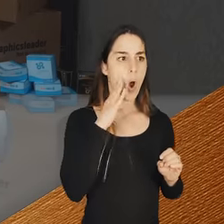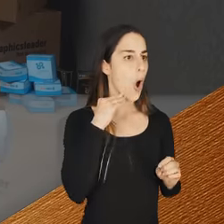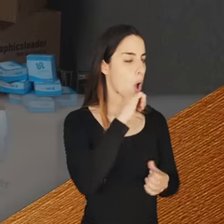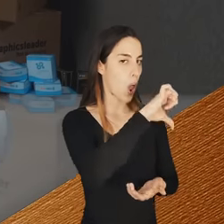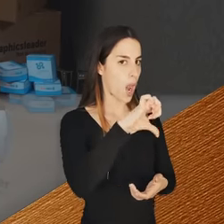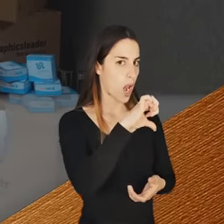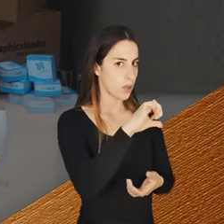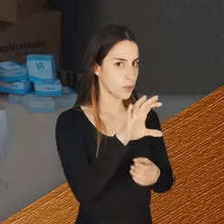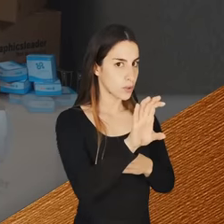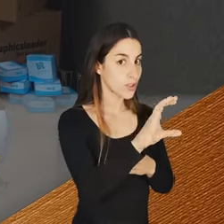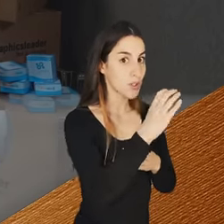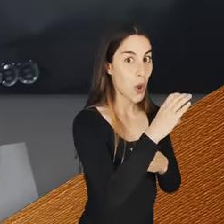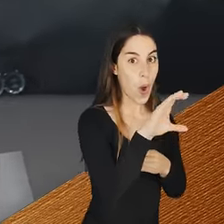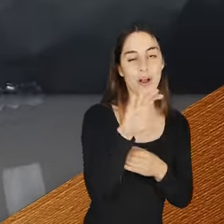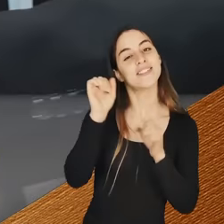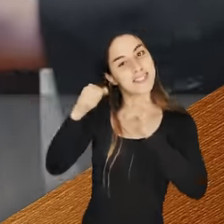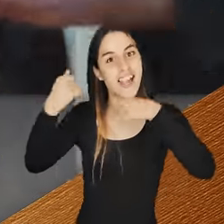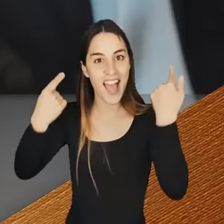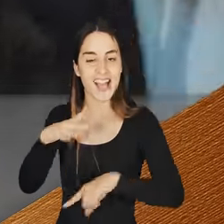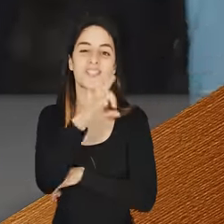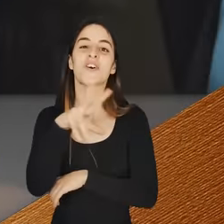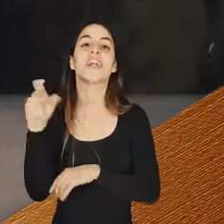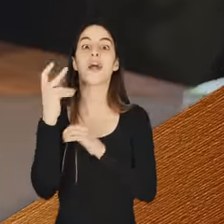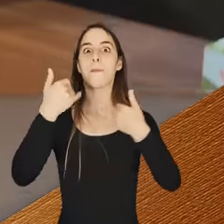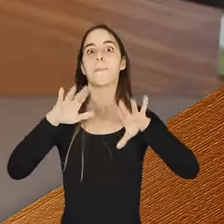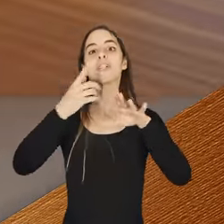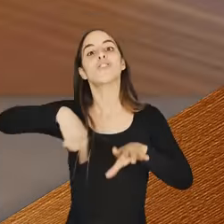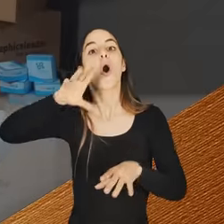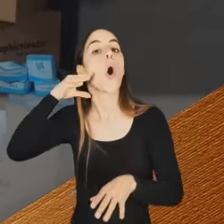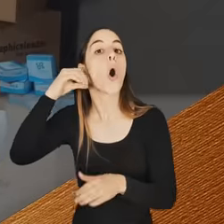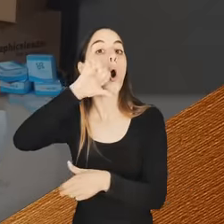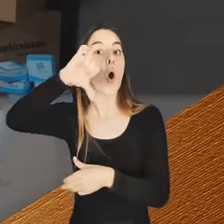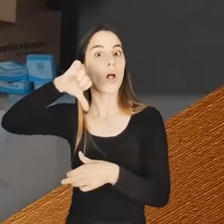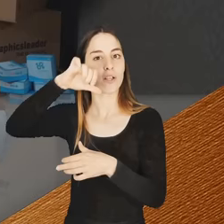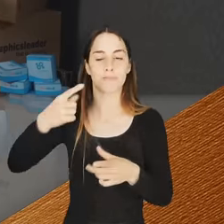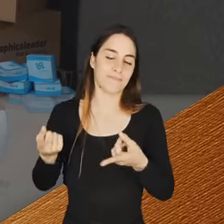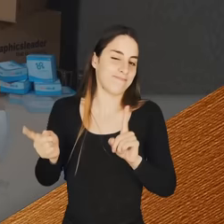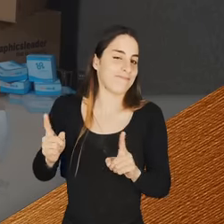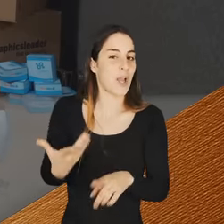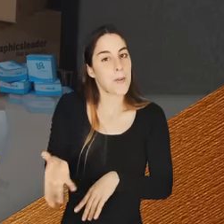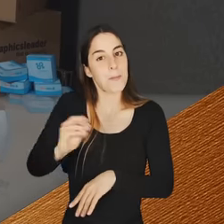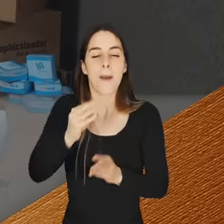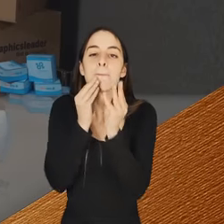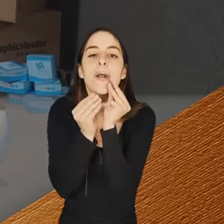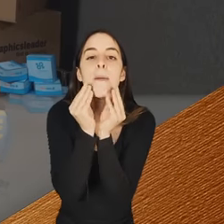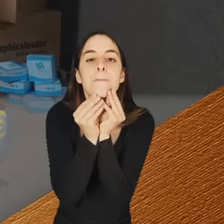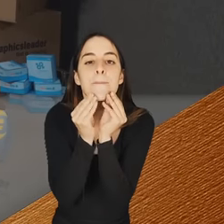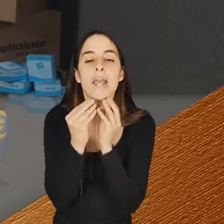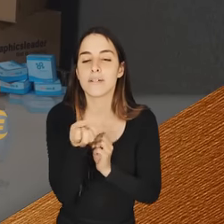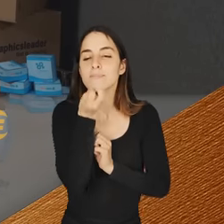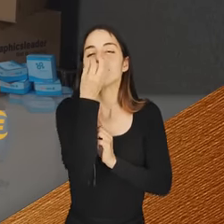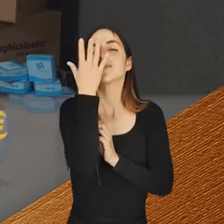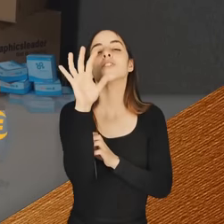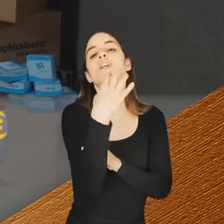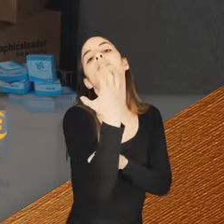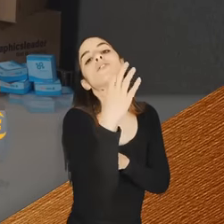mas nós elevamos as potencialidades todas desse óleo de girassol e inventámos baba de girassol. Sabe porquê, Joana? Sabe o que é que